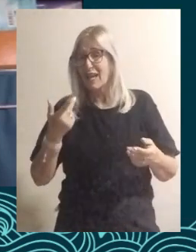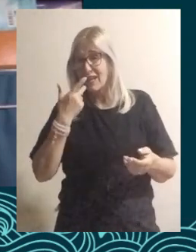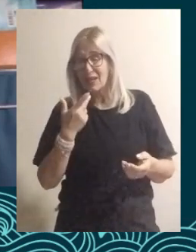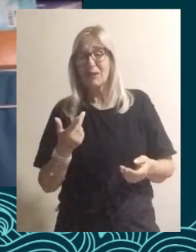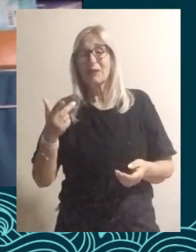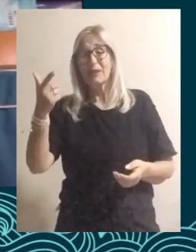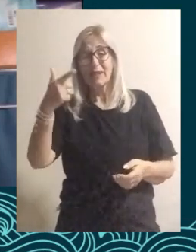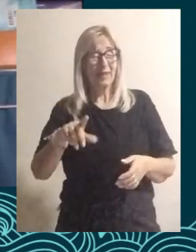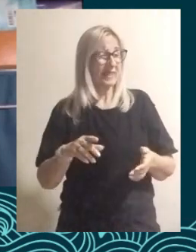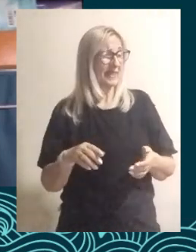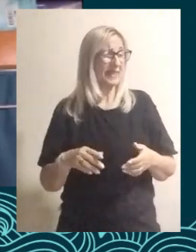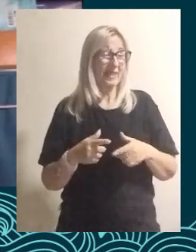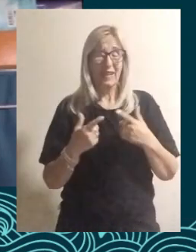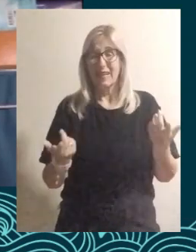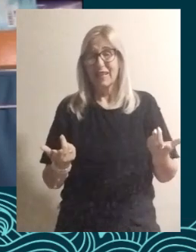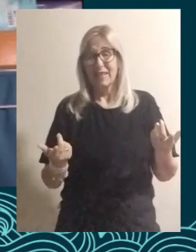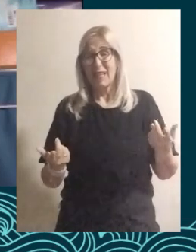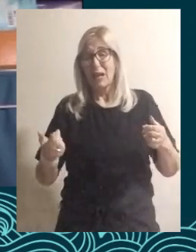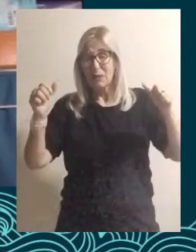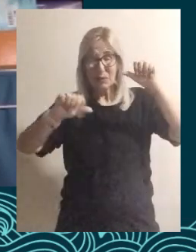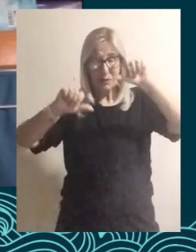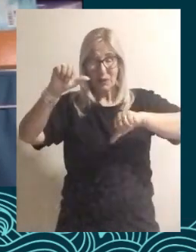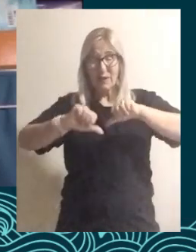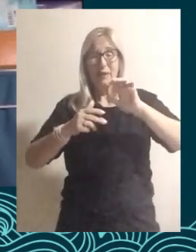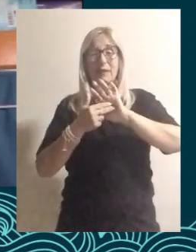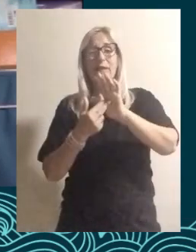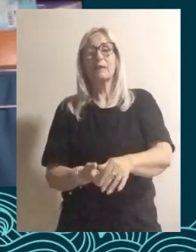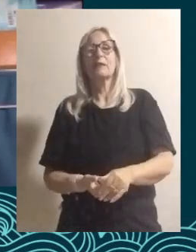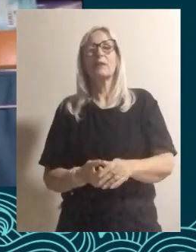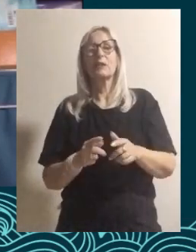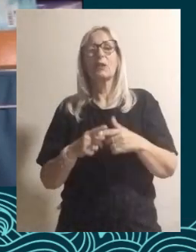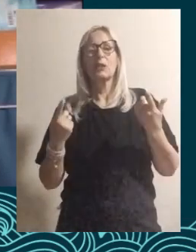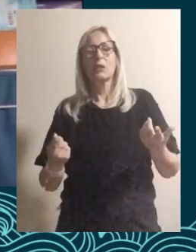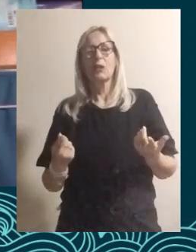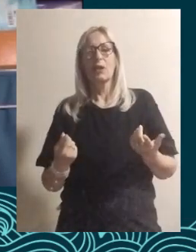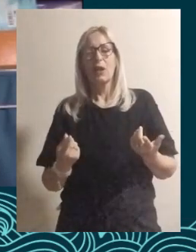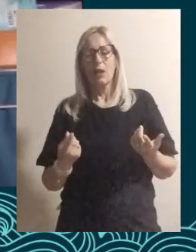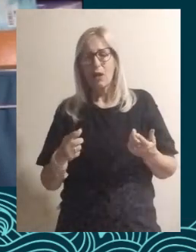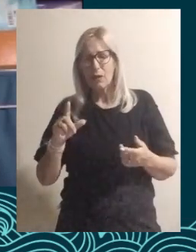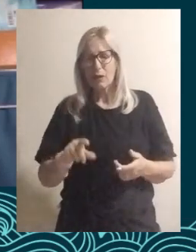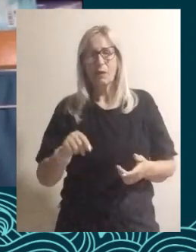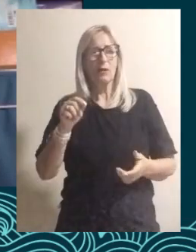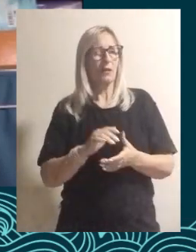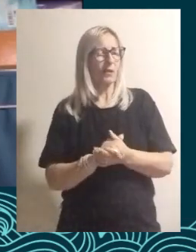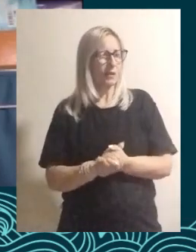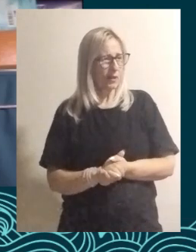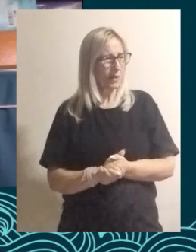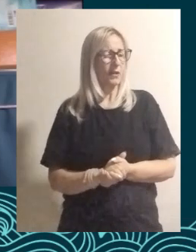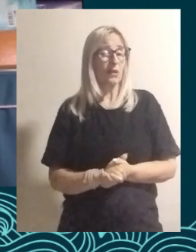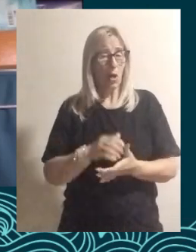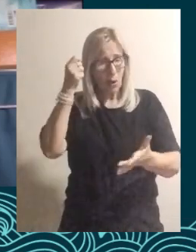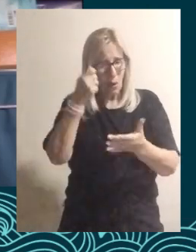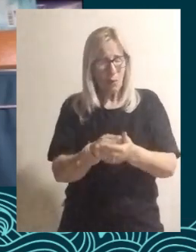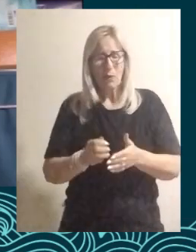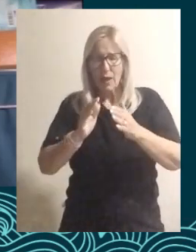ainda repeti de ano na faculdade. Eu falei, as coisas que eram para ser as piores, agora, de repente, se eu tomar essa